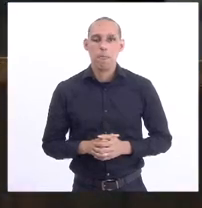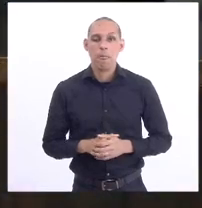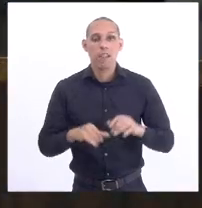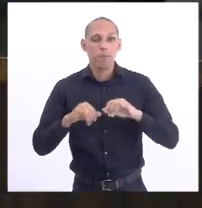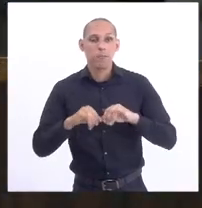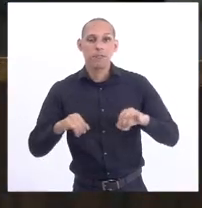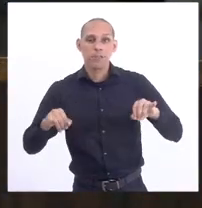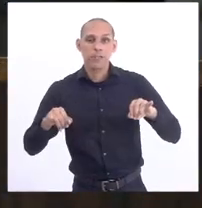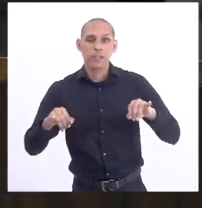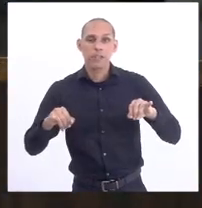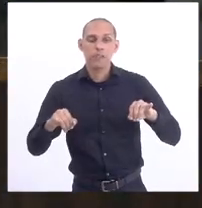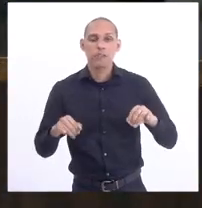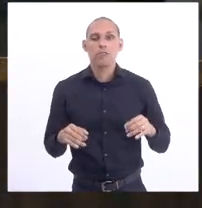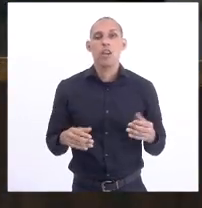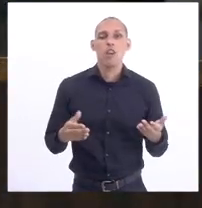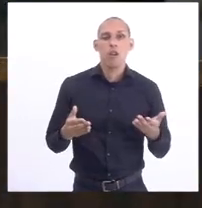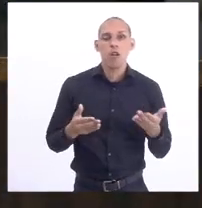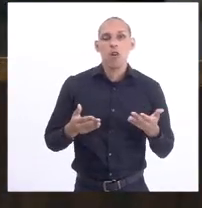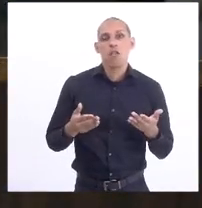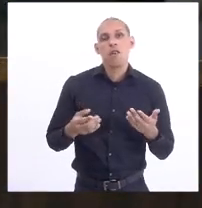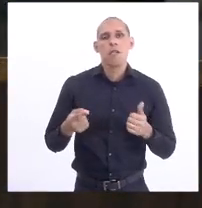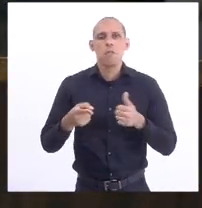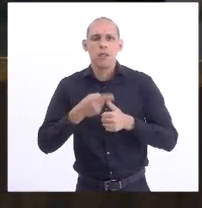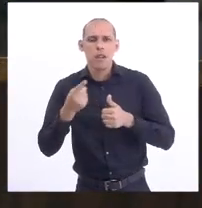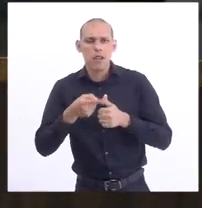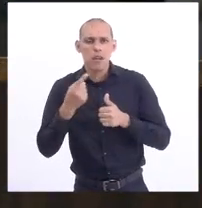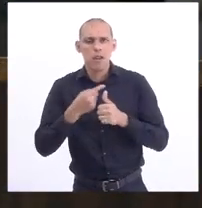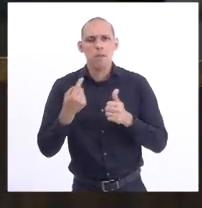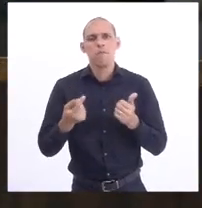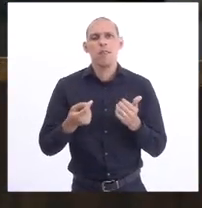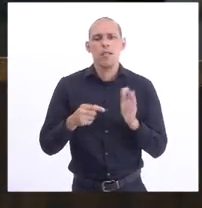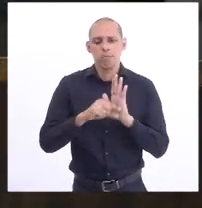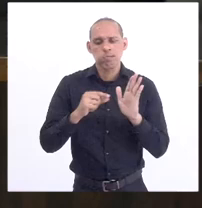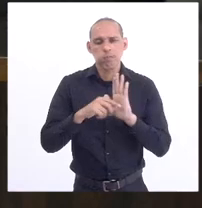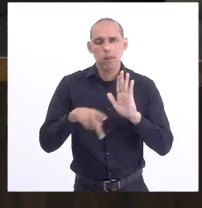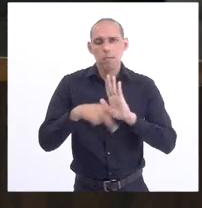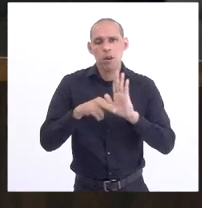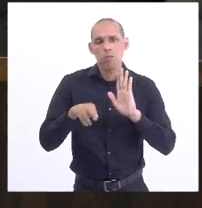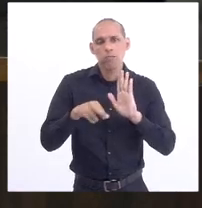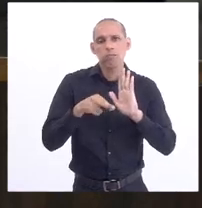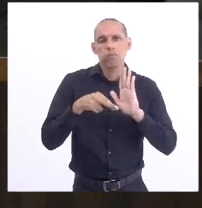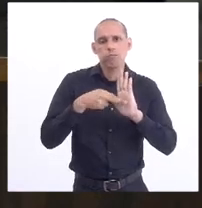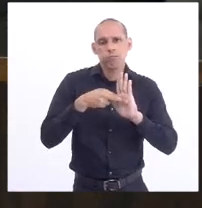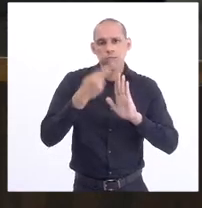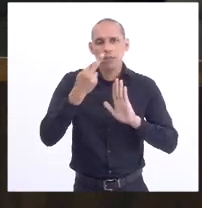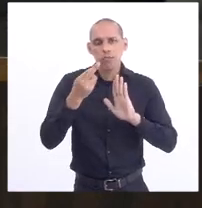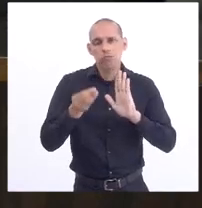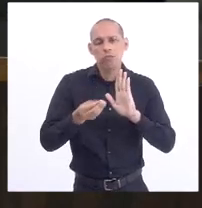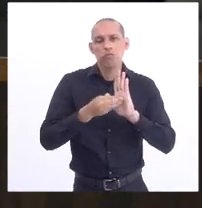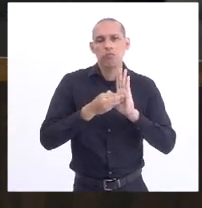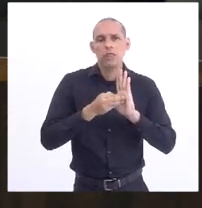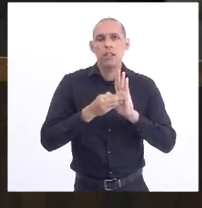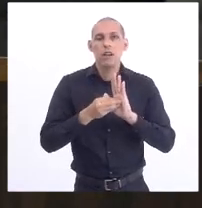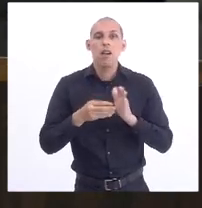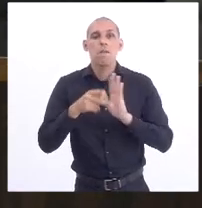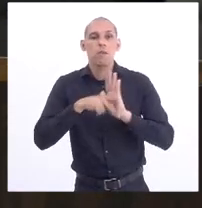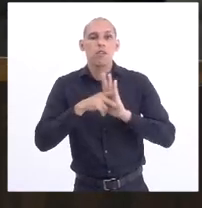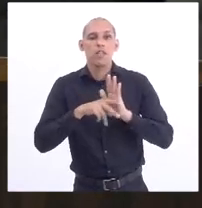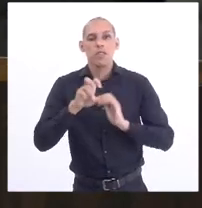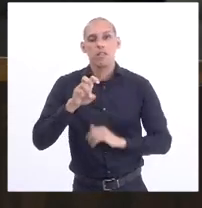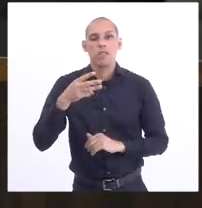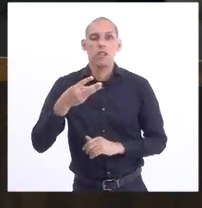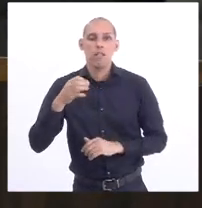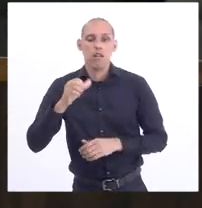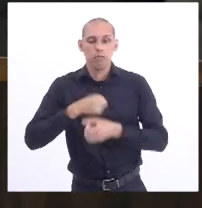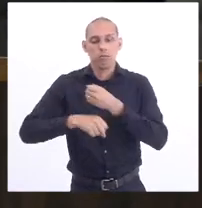Anuncio, incluído na ordem do dia, de acordo com o parágrafo 1º do artigo 47 do Regimento Interno, em tramitação ordinária, em primeira discussão, projeto de lei 539 de 19,